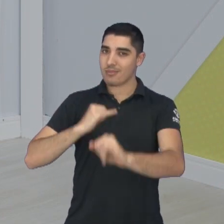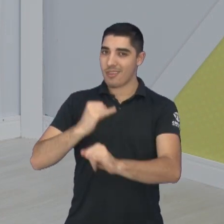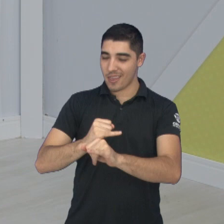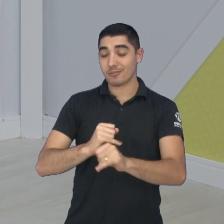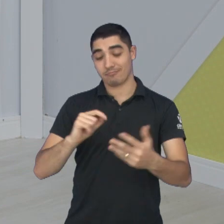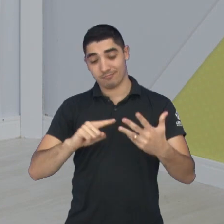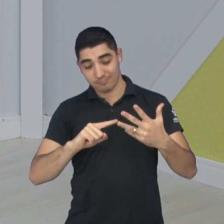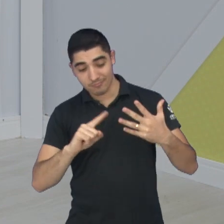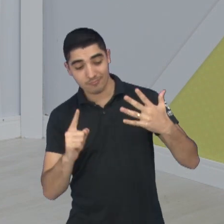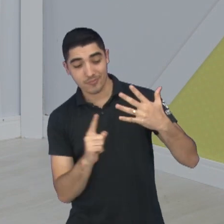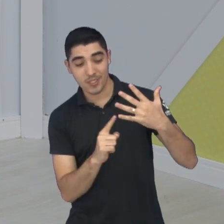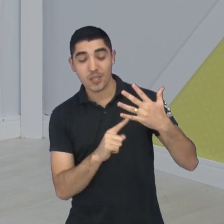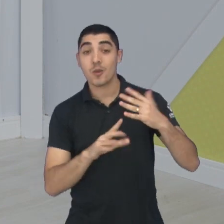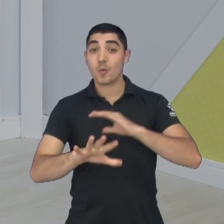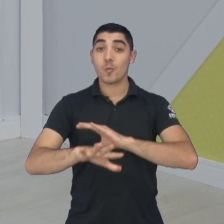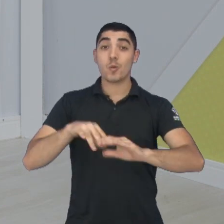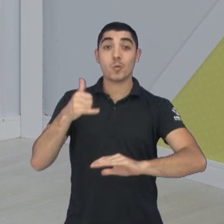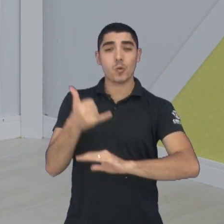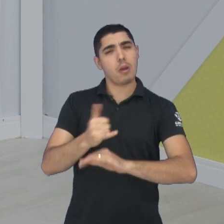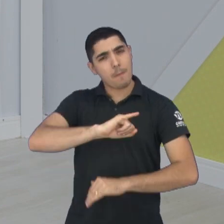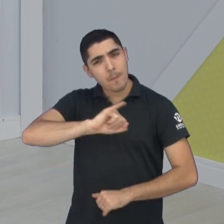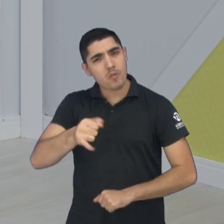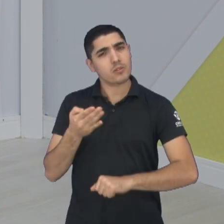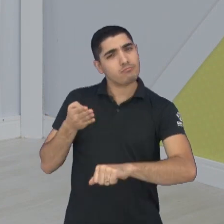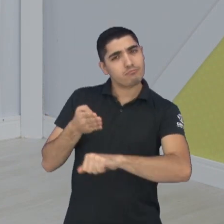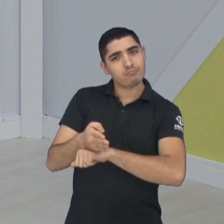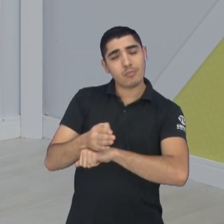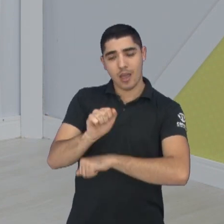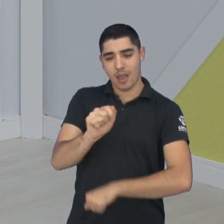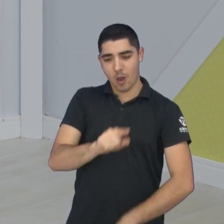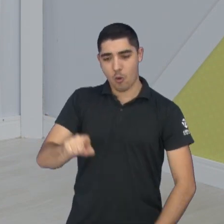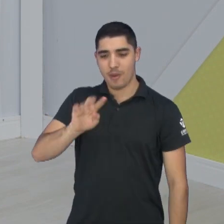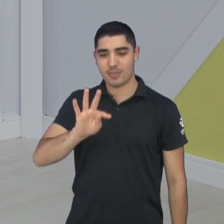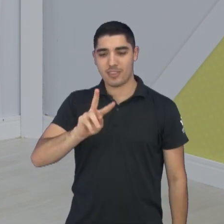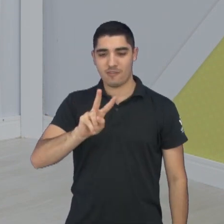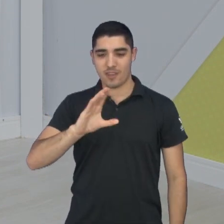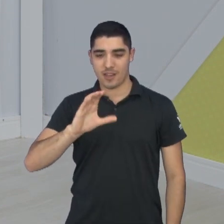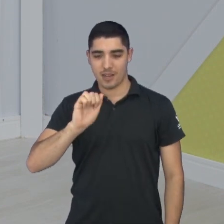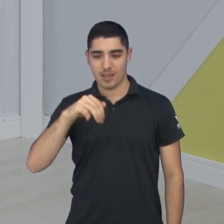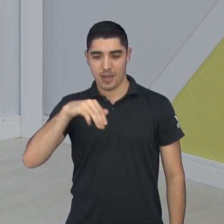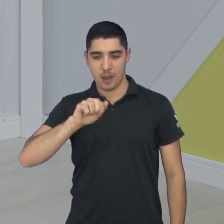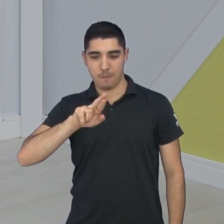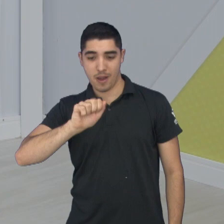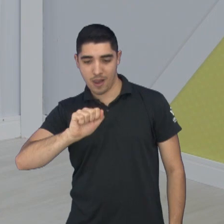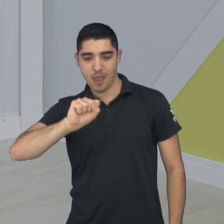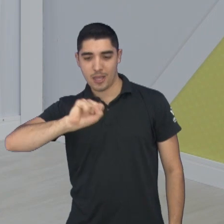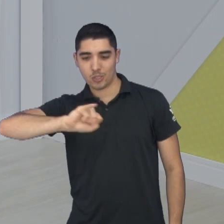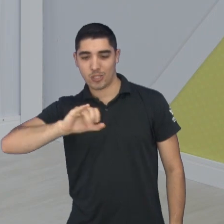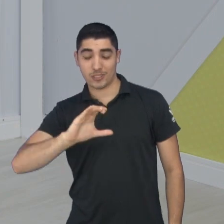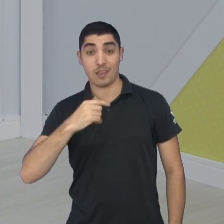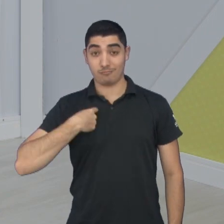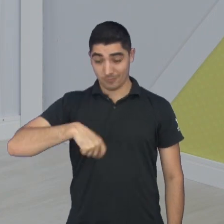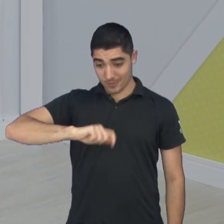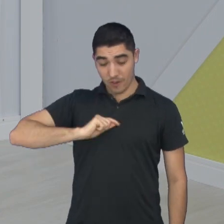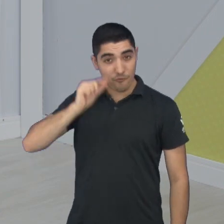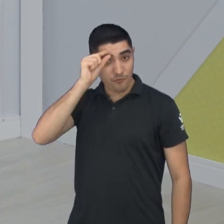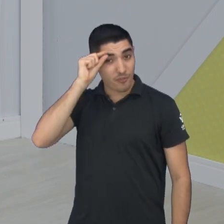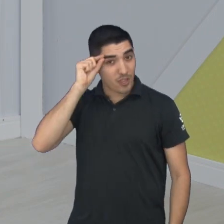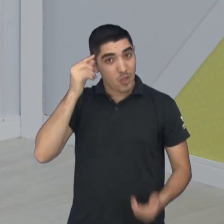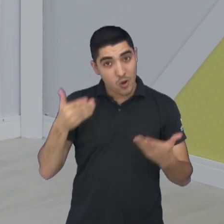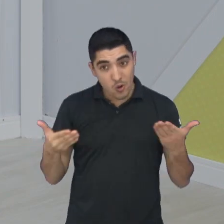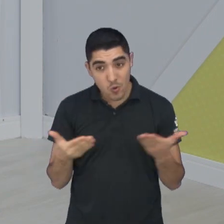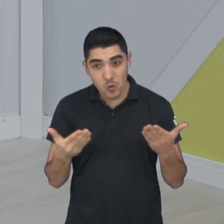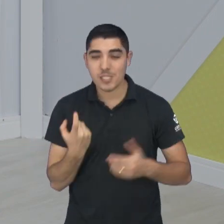câmarasjc.sp.gov.br e também estamos no YouTube. Digite @TV Câmara SJC. Eu sou Vieira Júnior, vou com vocês